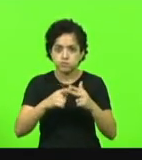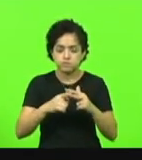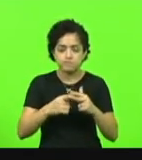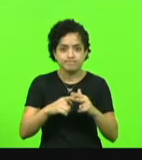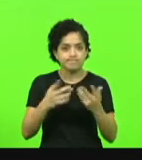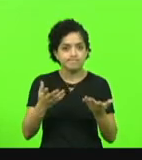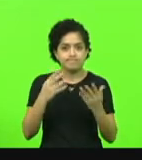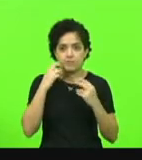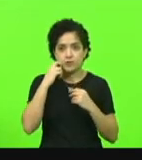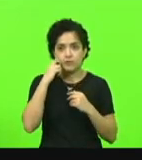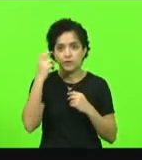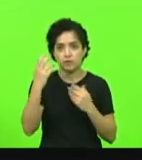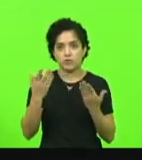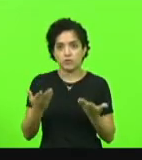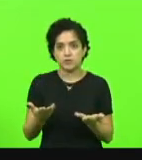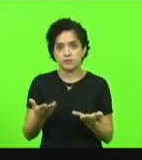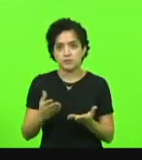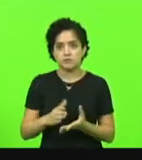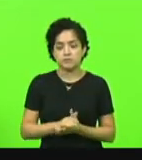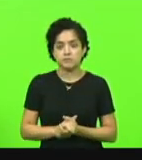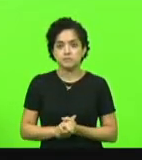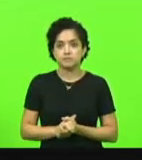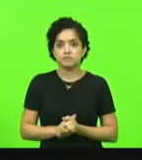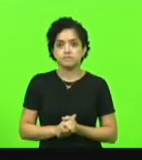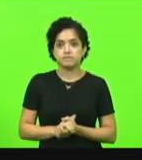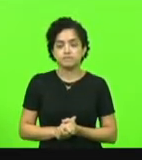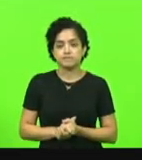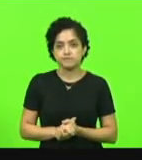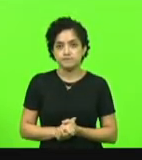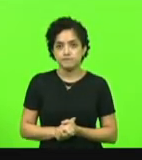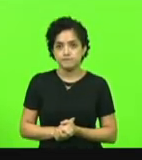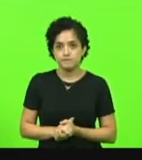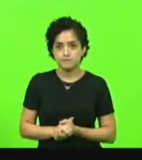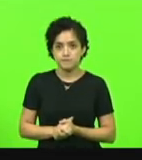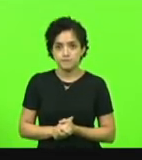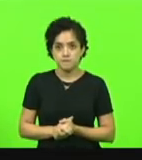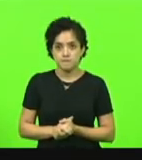vergonha. É um descaso com a população inteira.